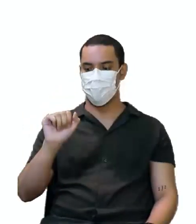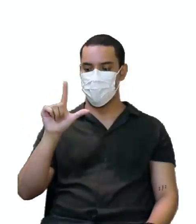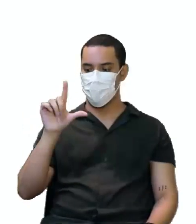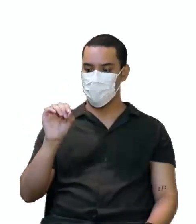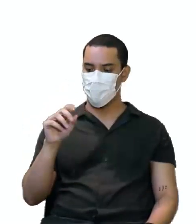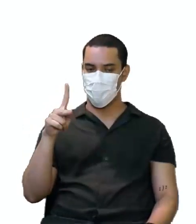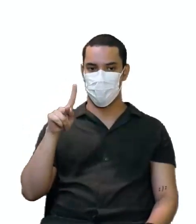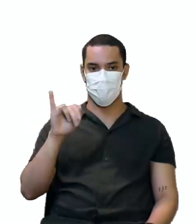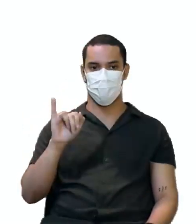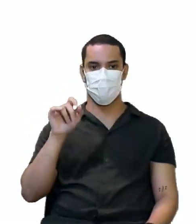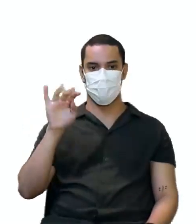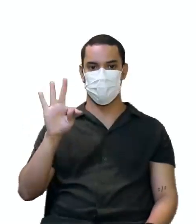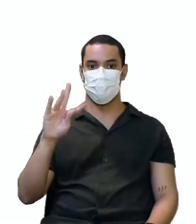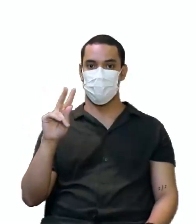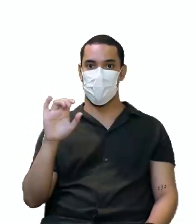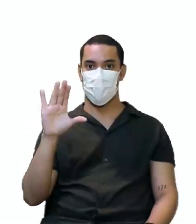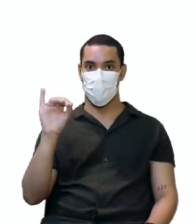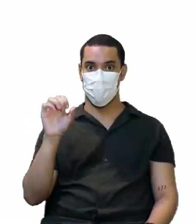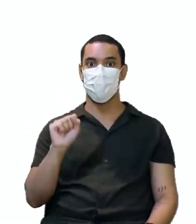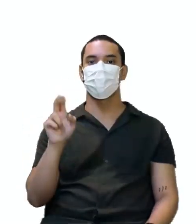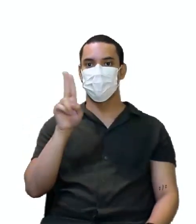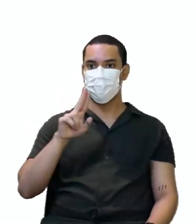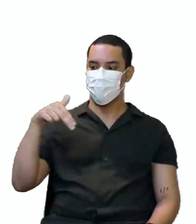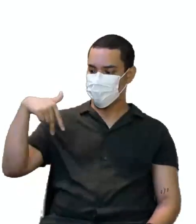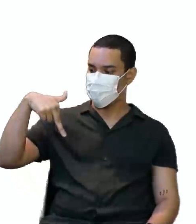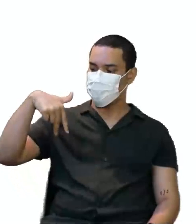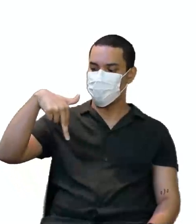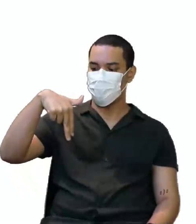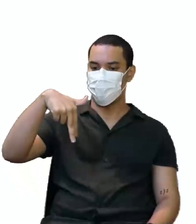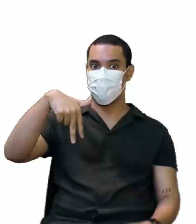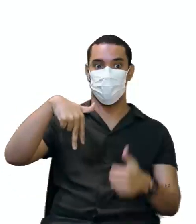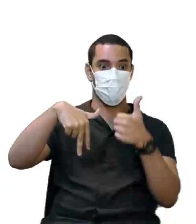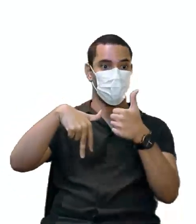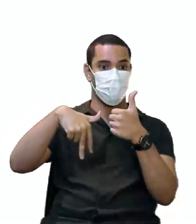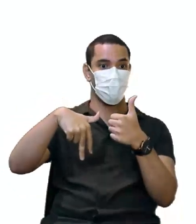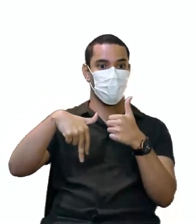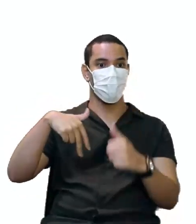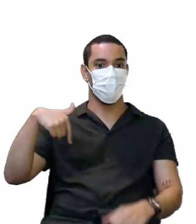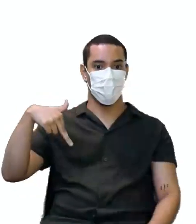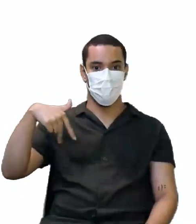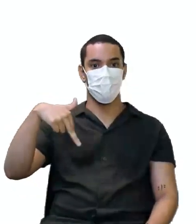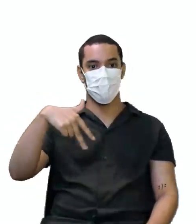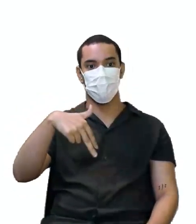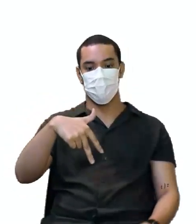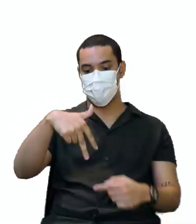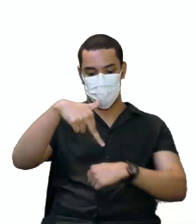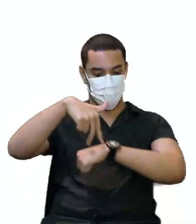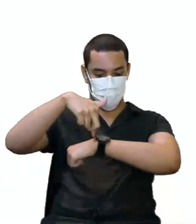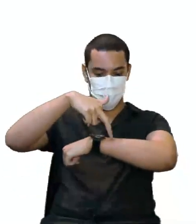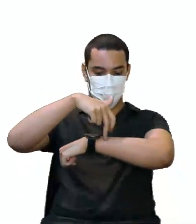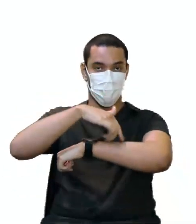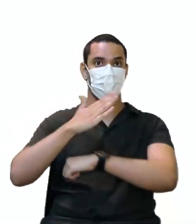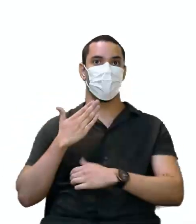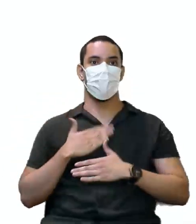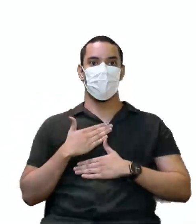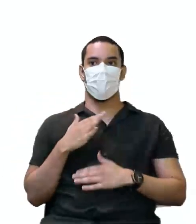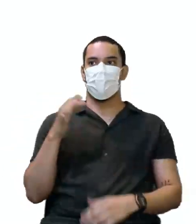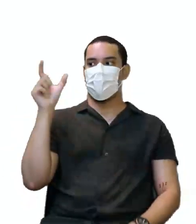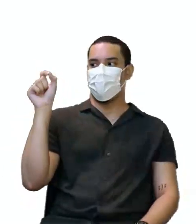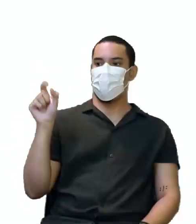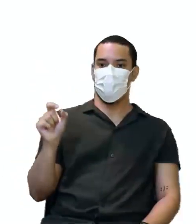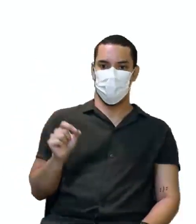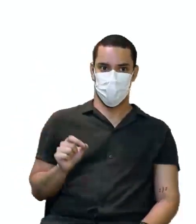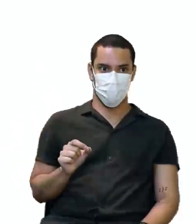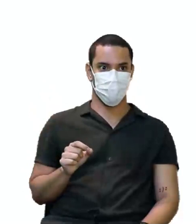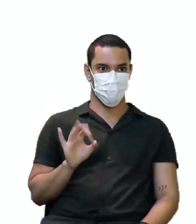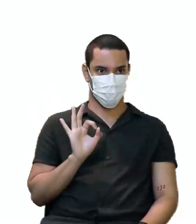questão do bipedalismo. Essa posição ereta e o andar, caminhar sobre os dois pés, tá?